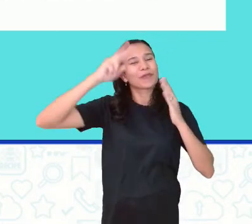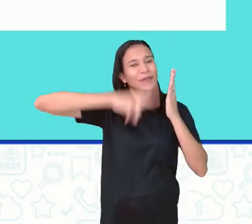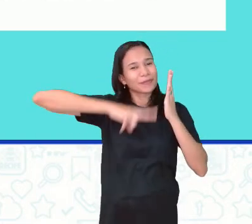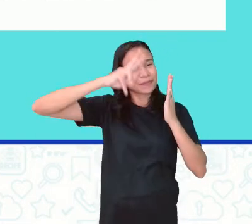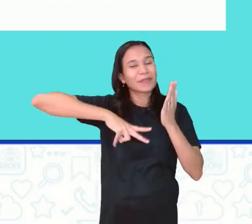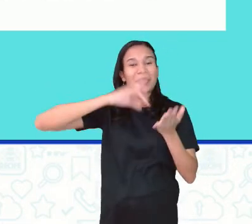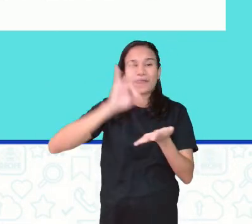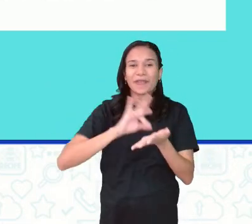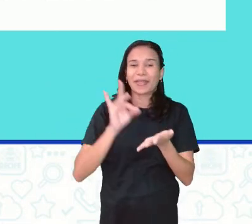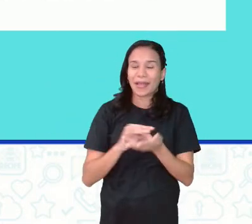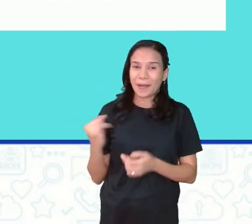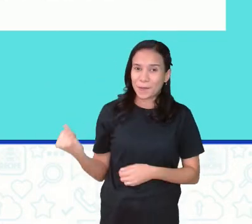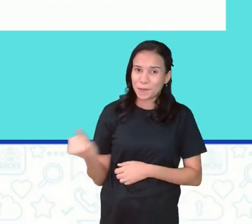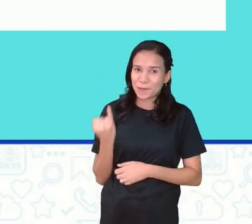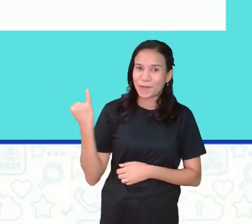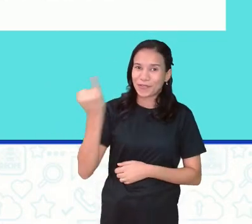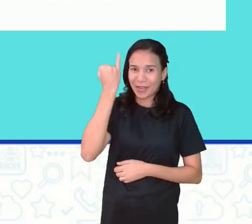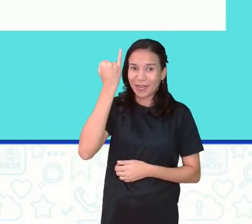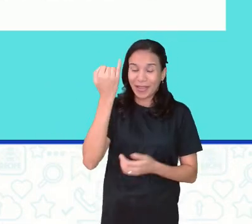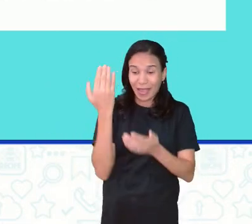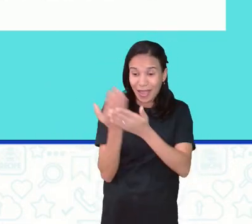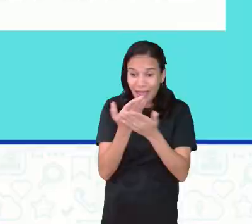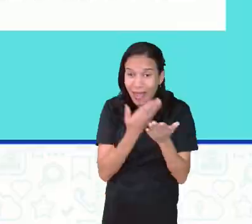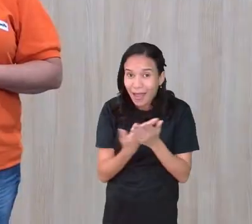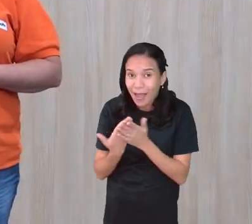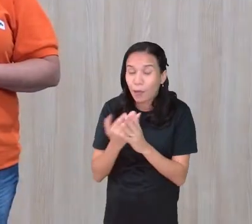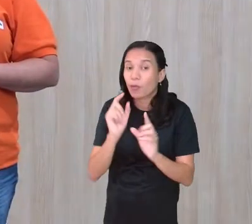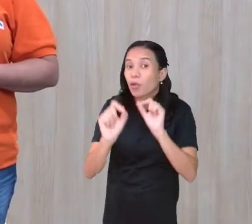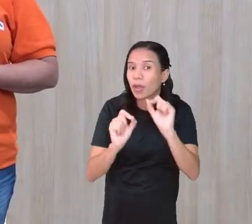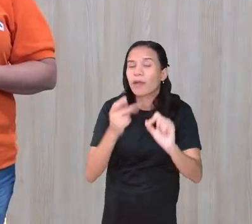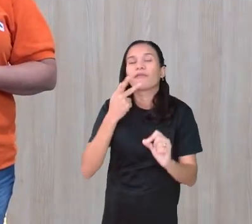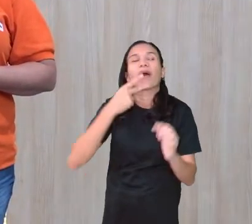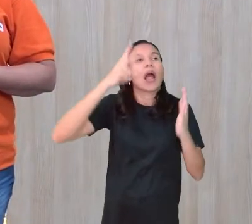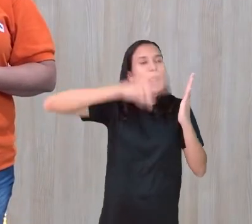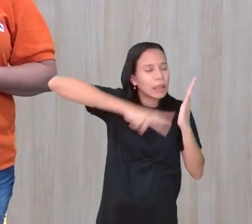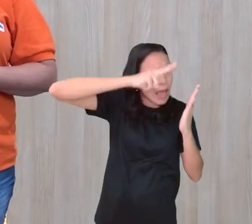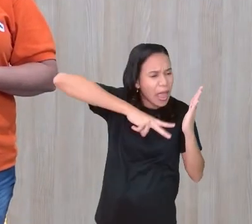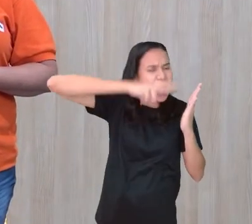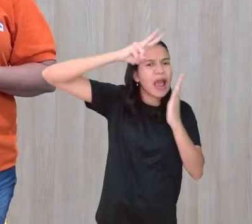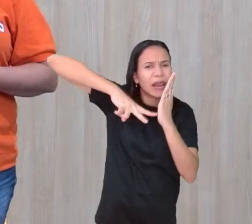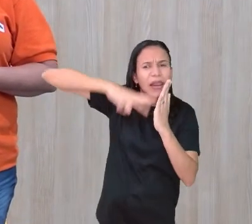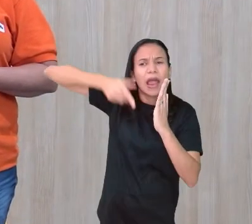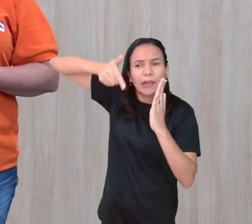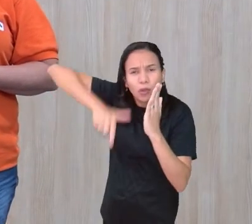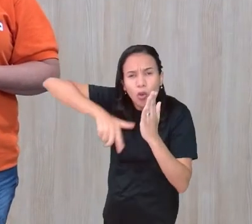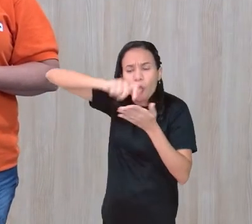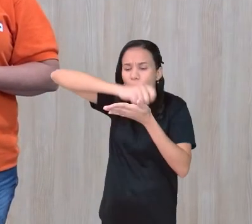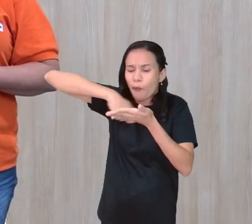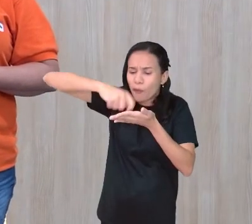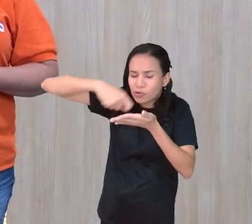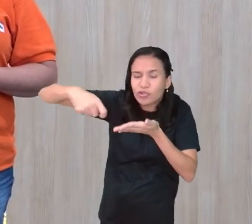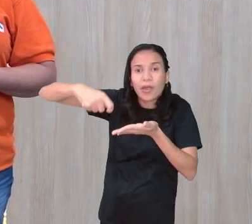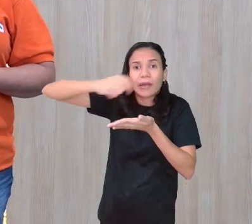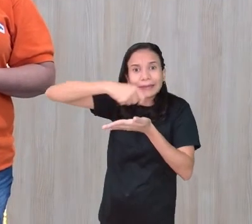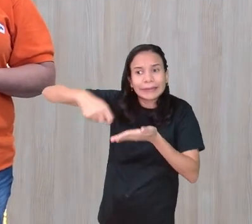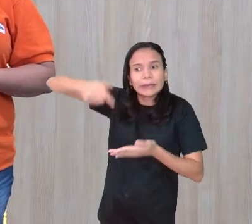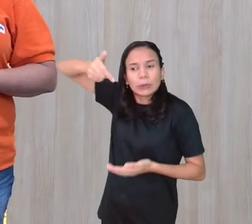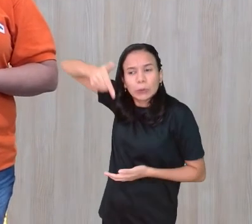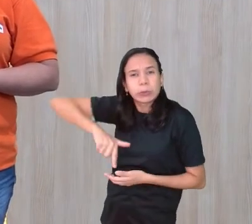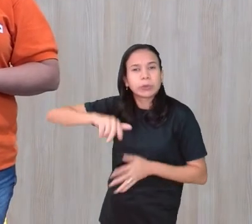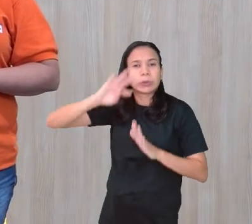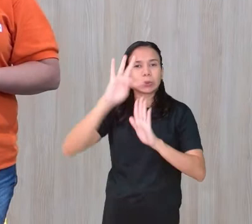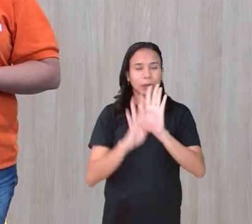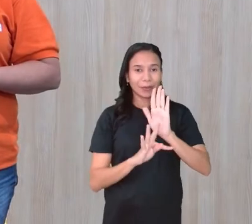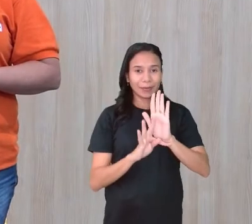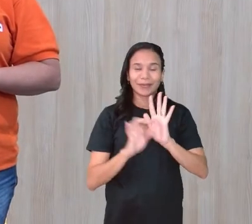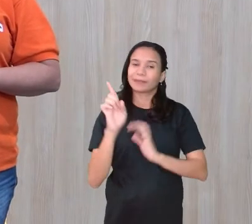pessoal, é muito importante. Toda aula eu sempre falo, leia, releia, escreva, reescreva seu